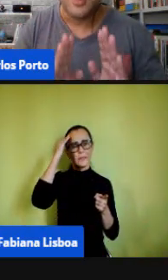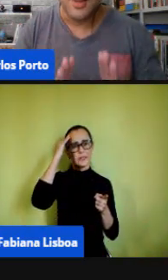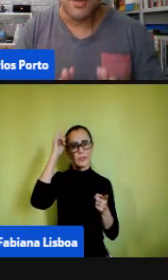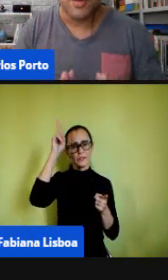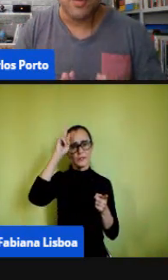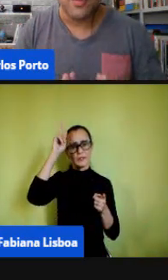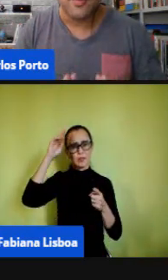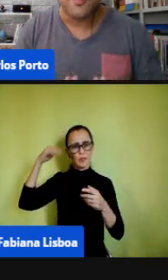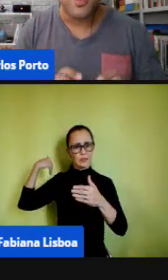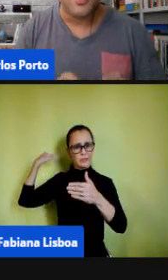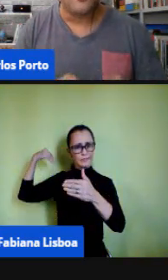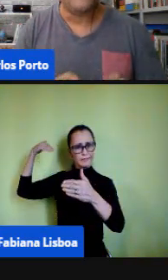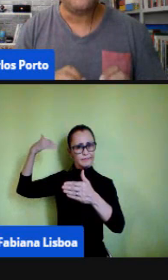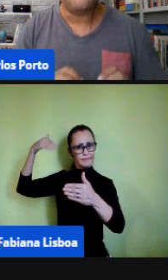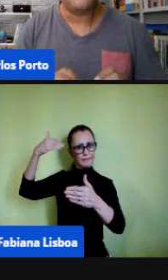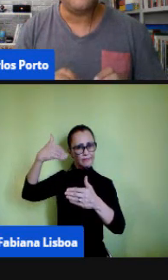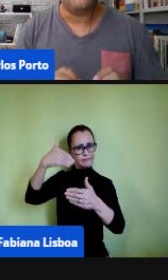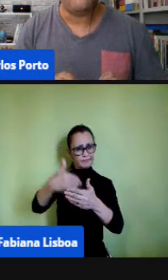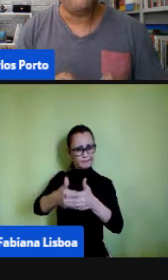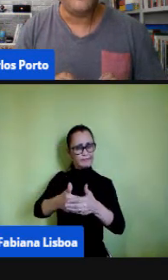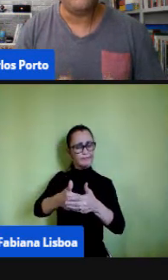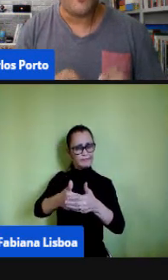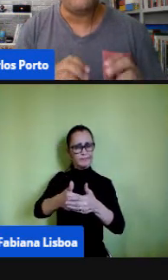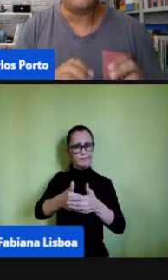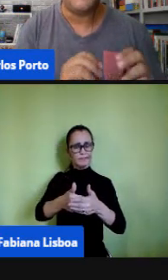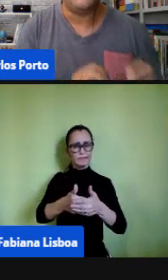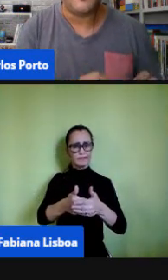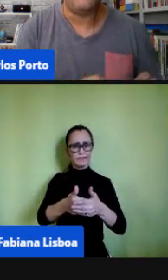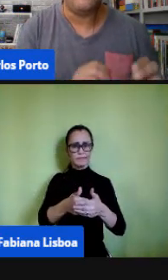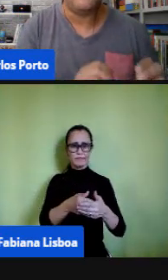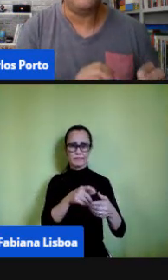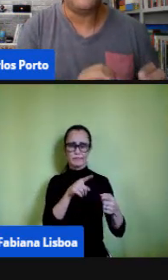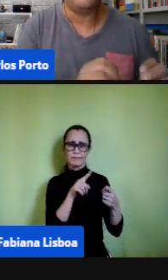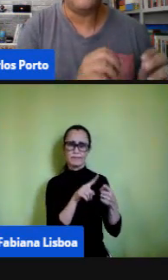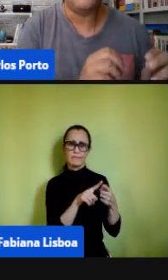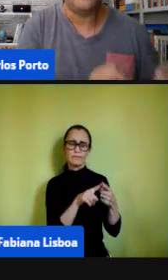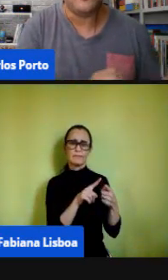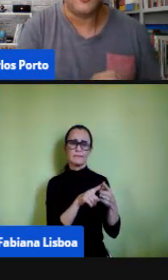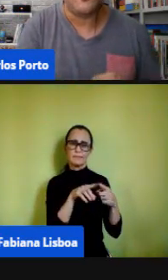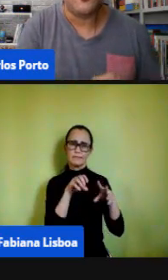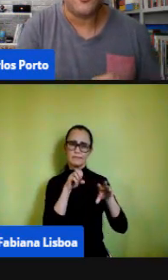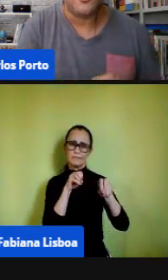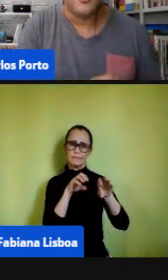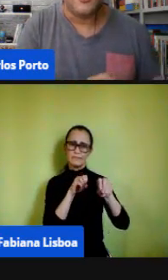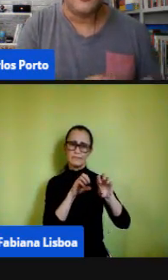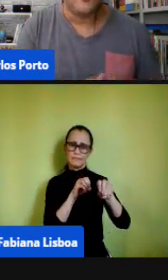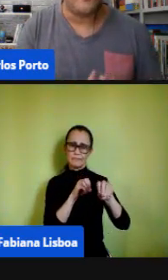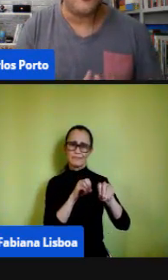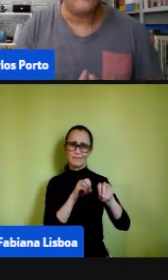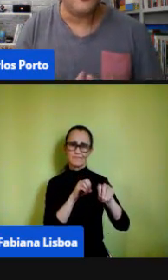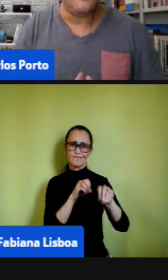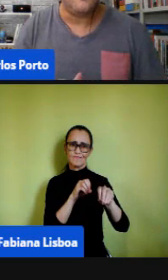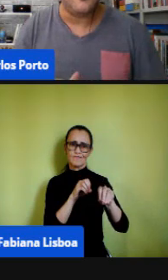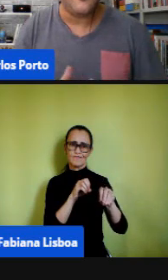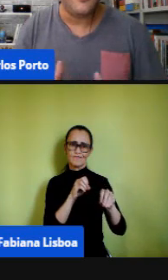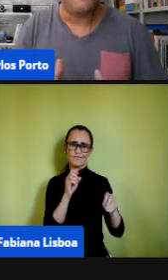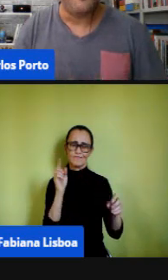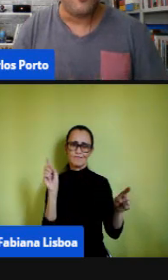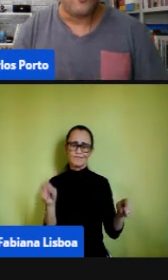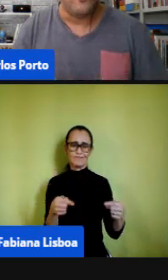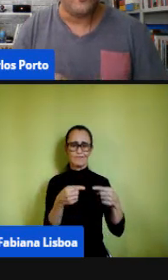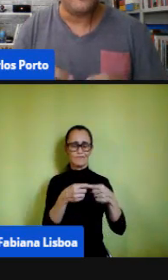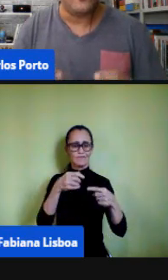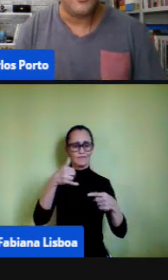construídos. Lembra do que eu disse? Nós estamos aqui nos referindo a uma modalidade de ensino da educação do campo. Então, nós temos que entender